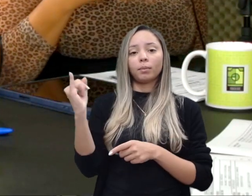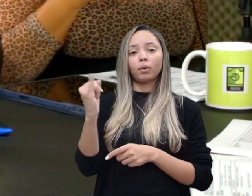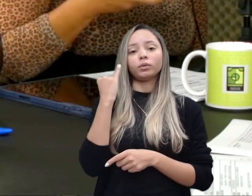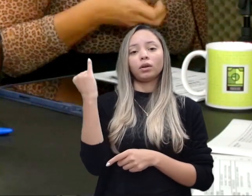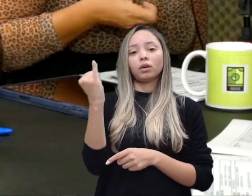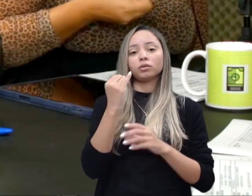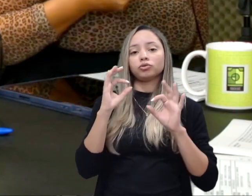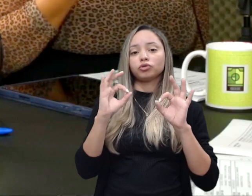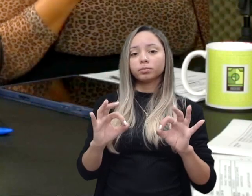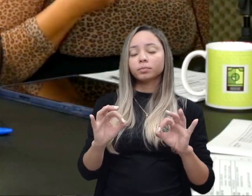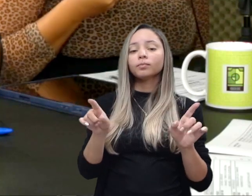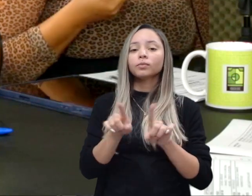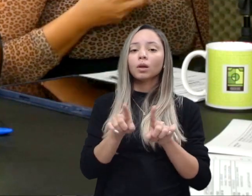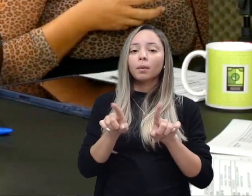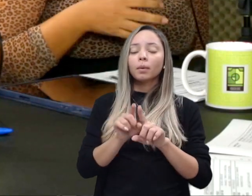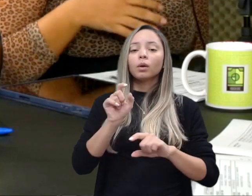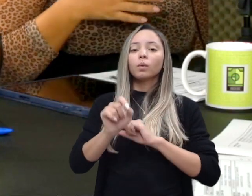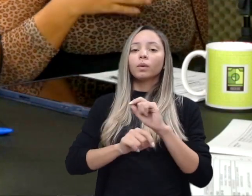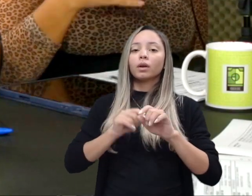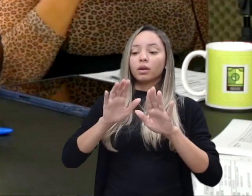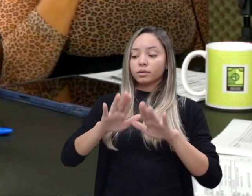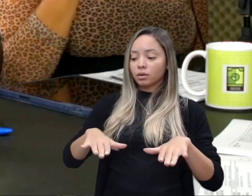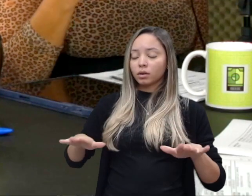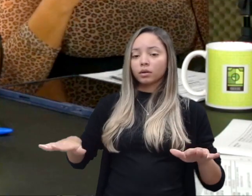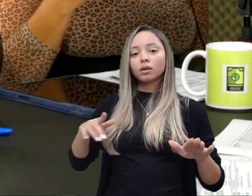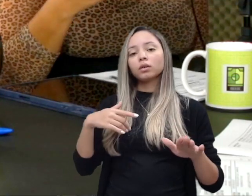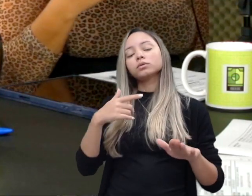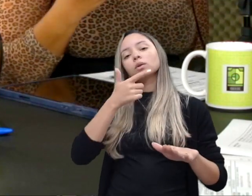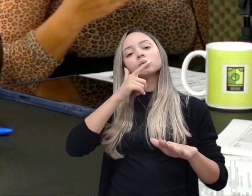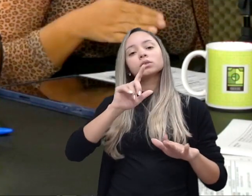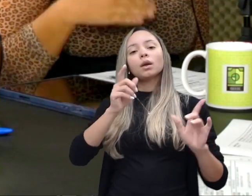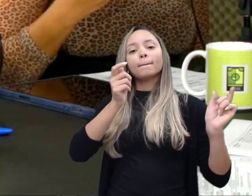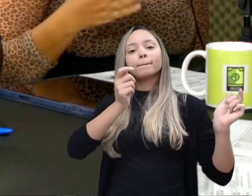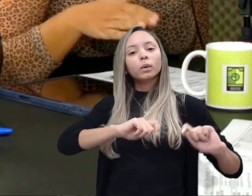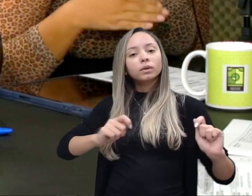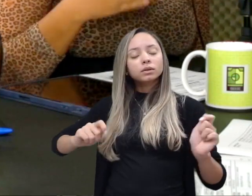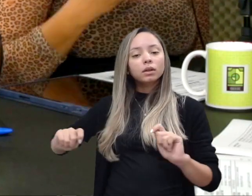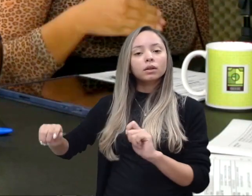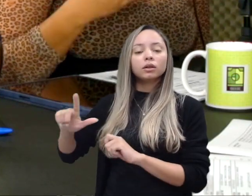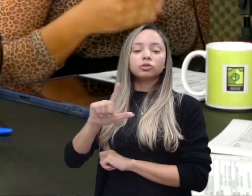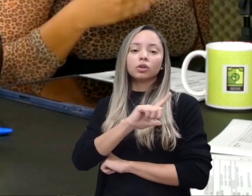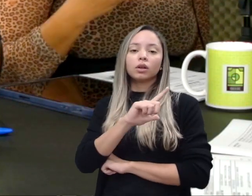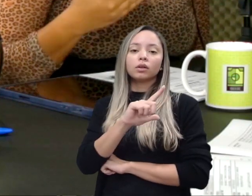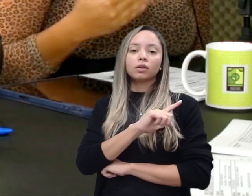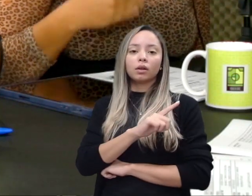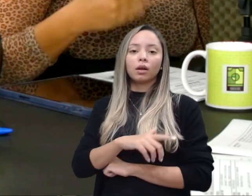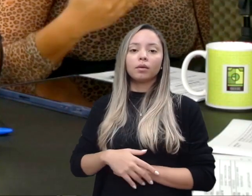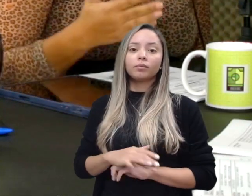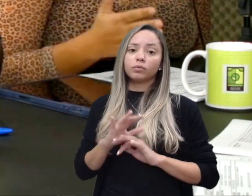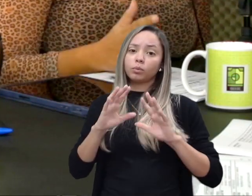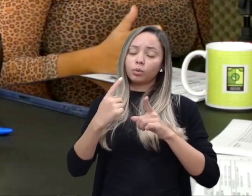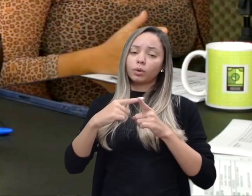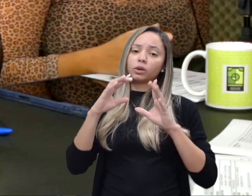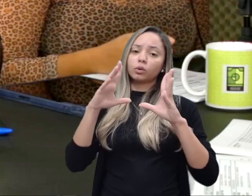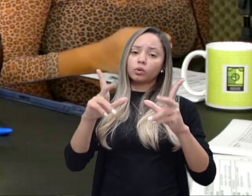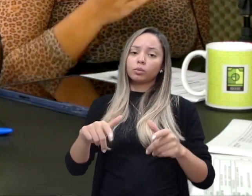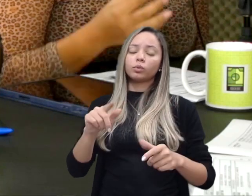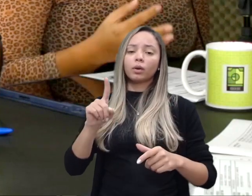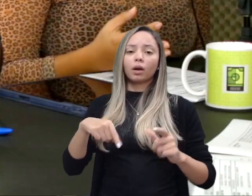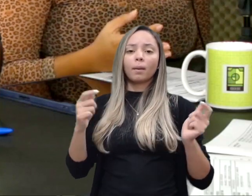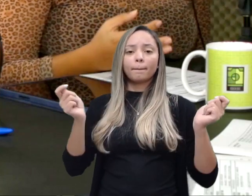e tentar puxar dessa criança todas as potencialidades que ele tem. Como a Nara falou, todo mundo é capaz de aprender,